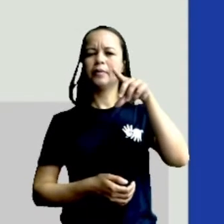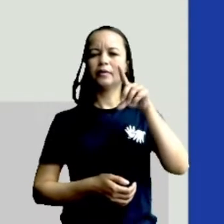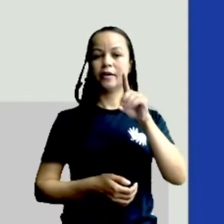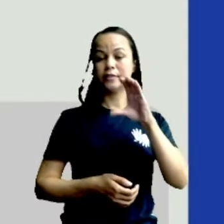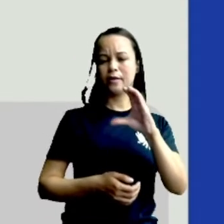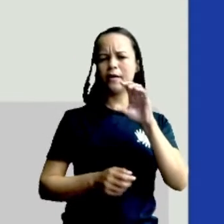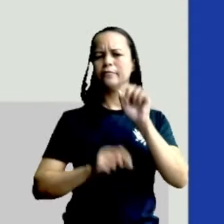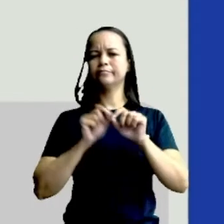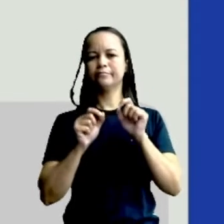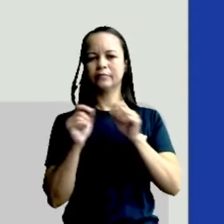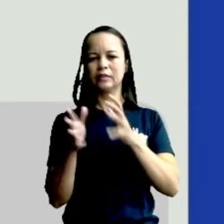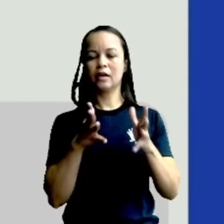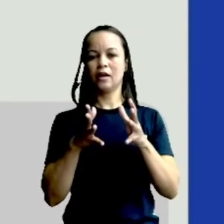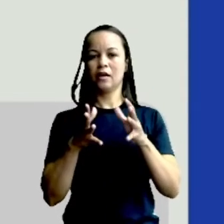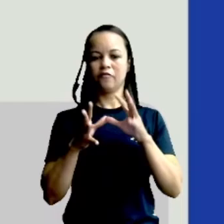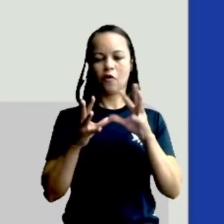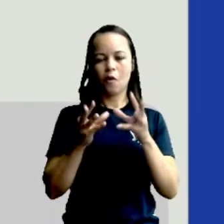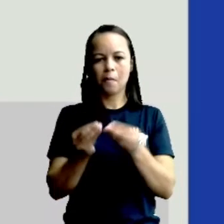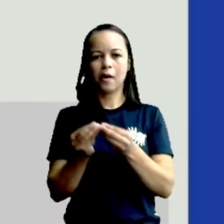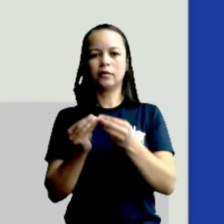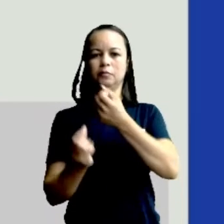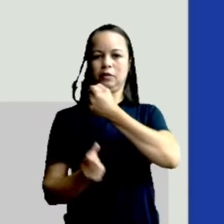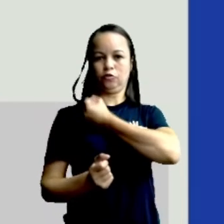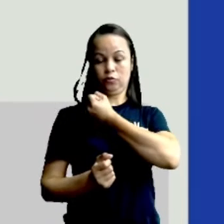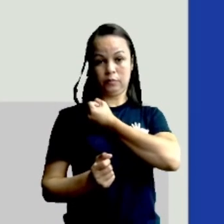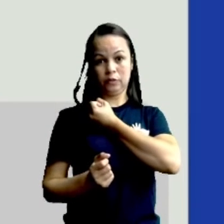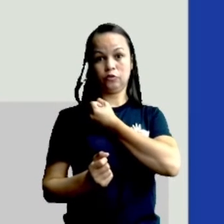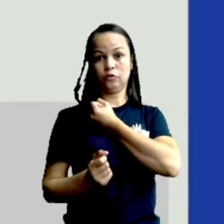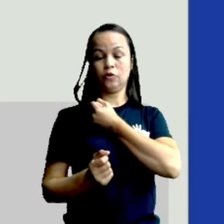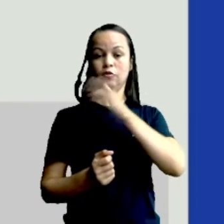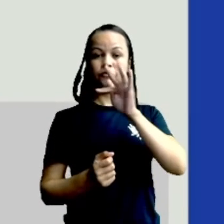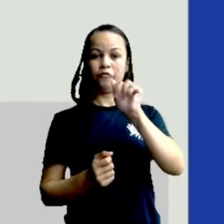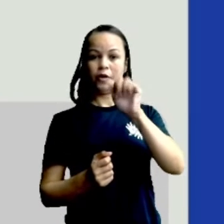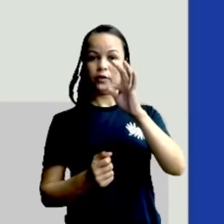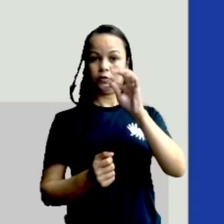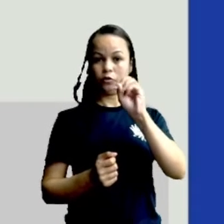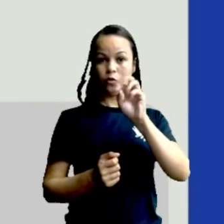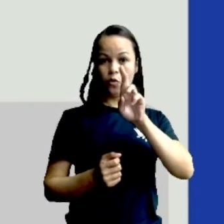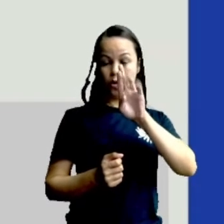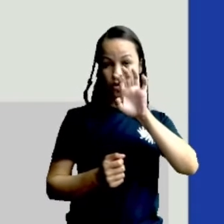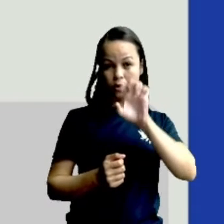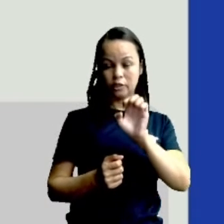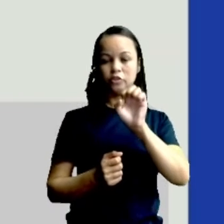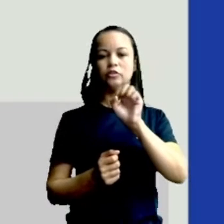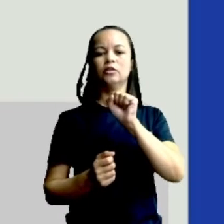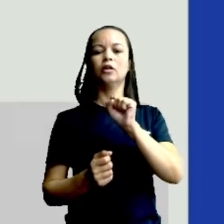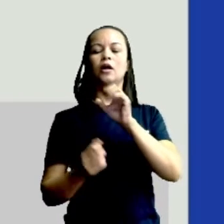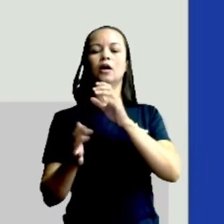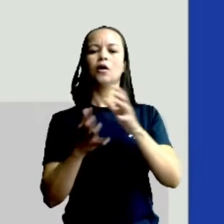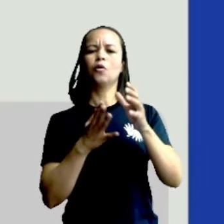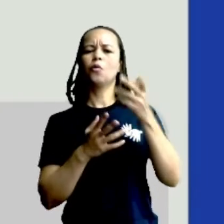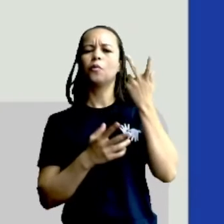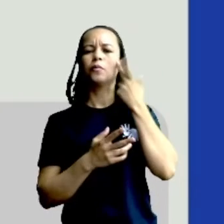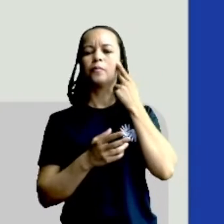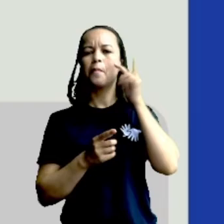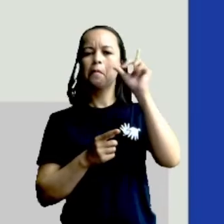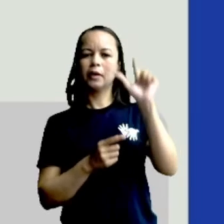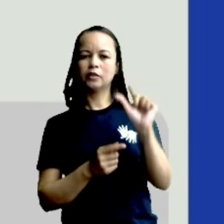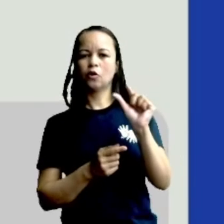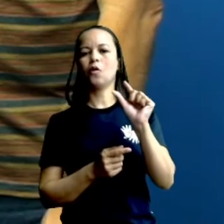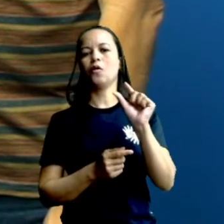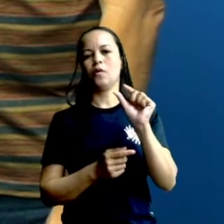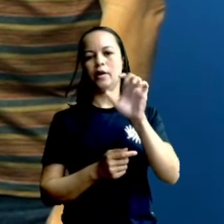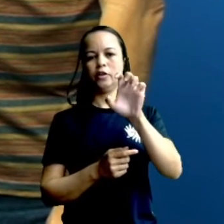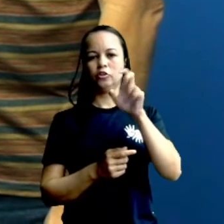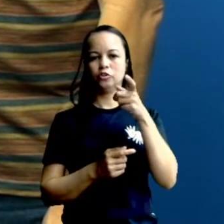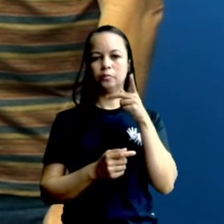O MDC é formado pelos números, os fatores comuns de menor expoente. Vamos lá. O